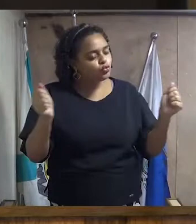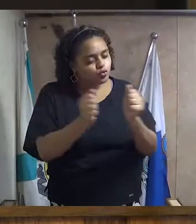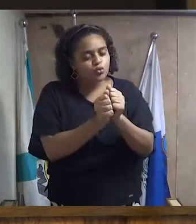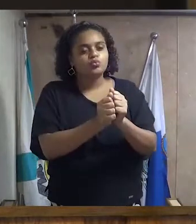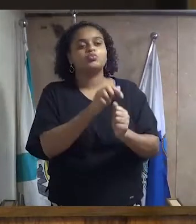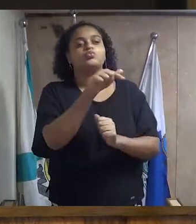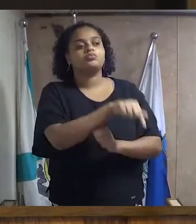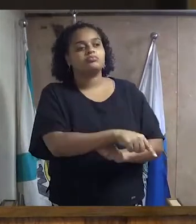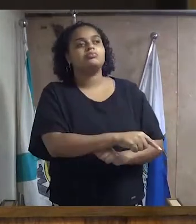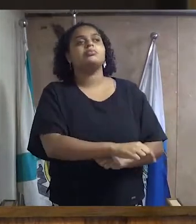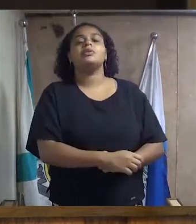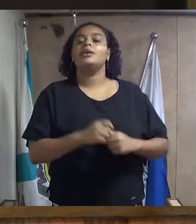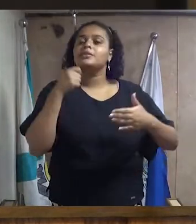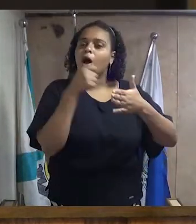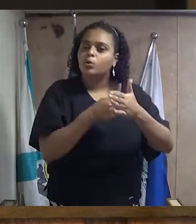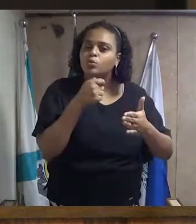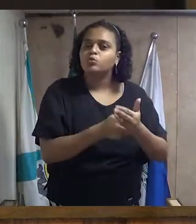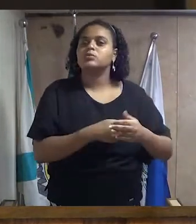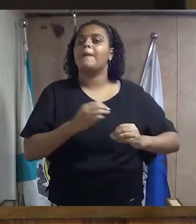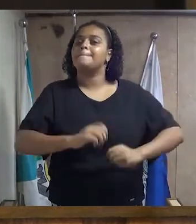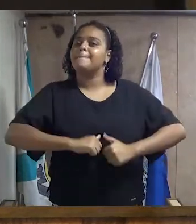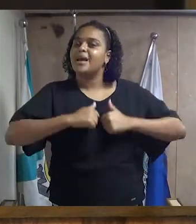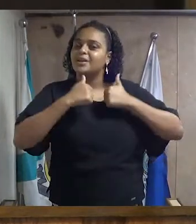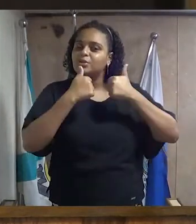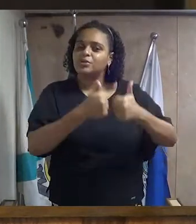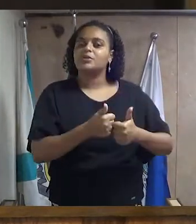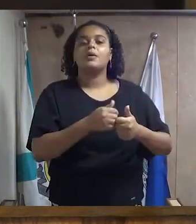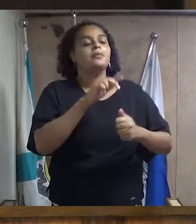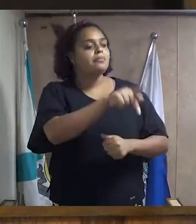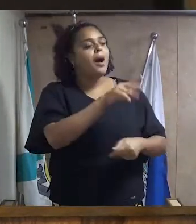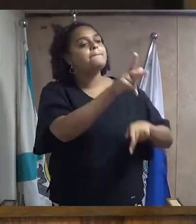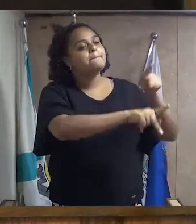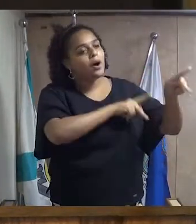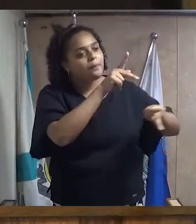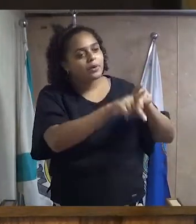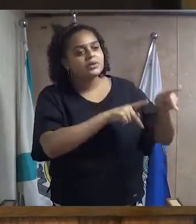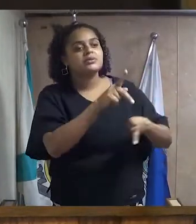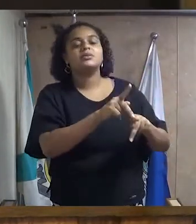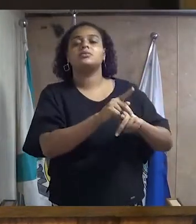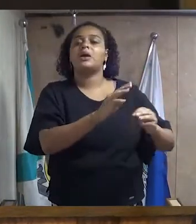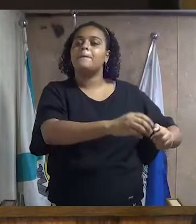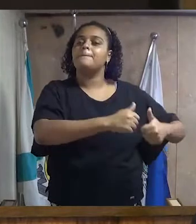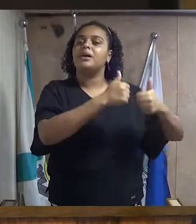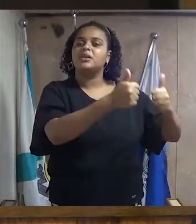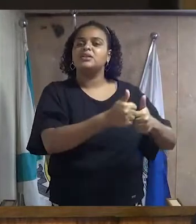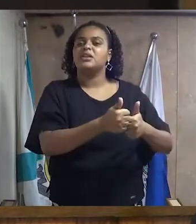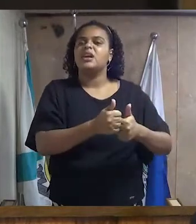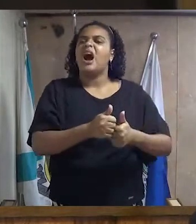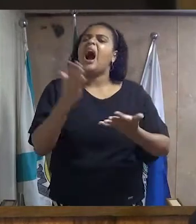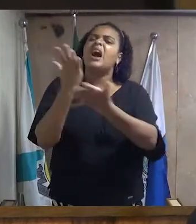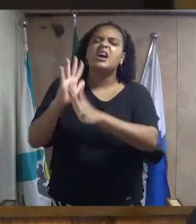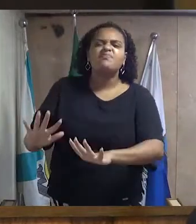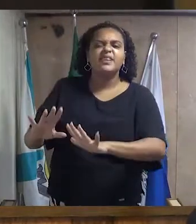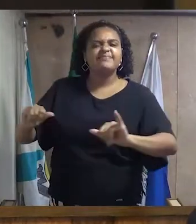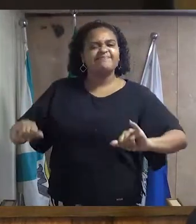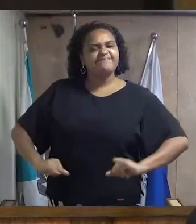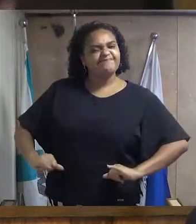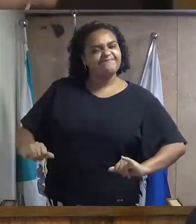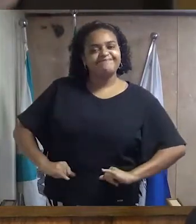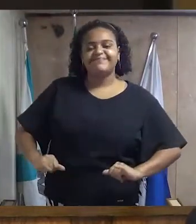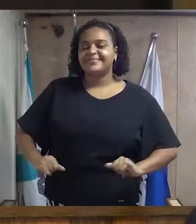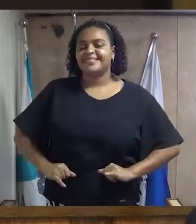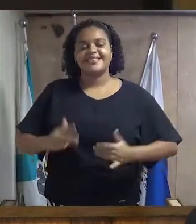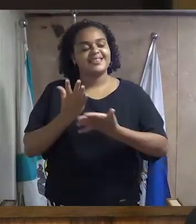junto nessa luta para poder dar o melhor de si, para que a população seja agraciada. chega de sofrer. A população do nosso